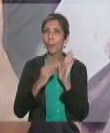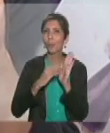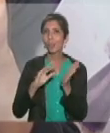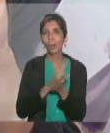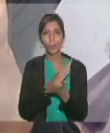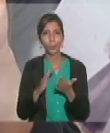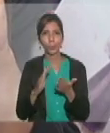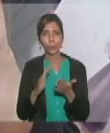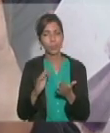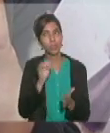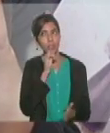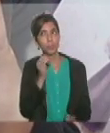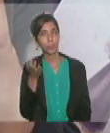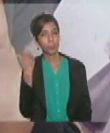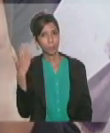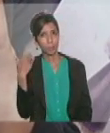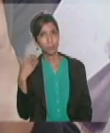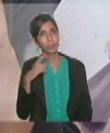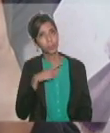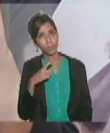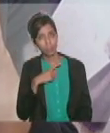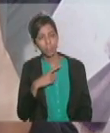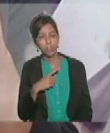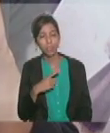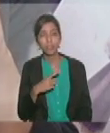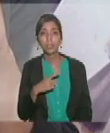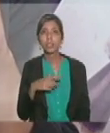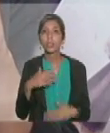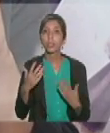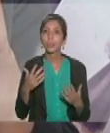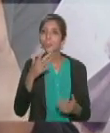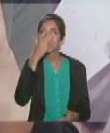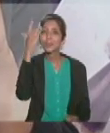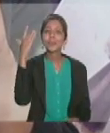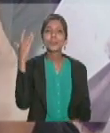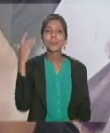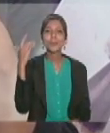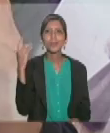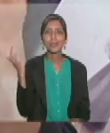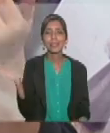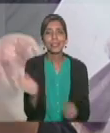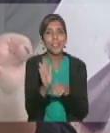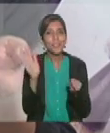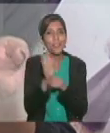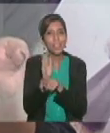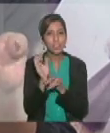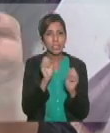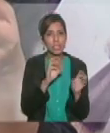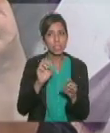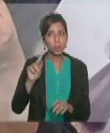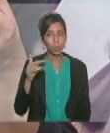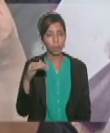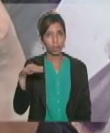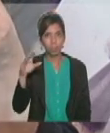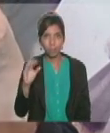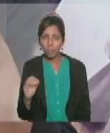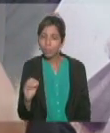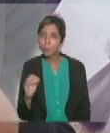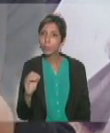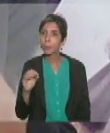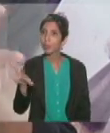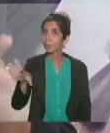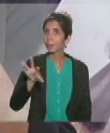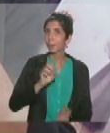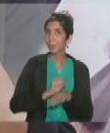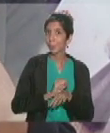você falou que é uma coisa anterior. Talvez seja essa coisa anterior, o pessoal que defende o ensino híbrido tenha pego